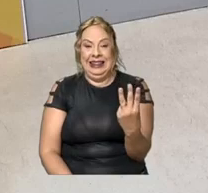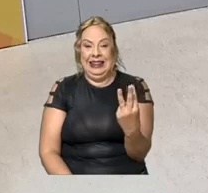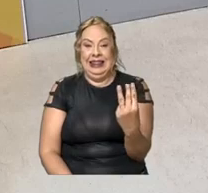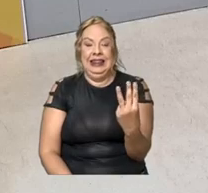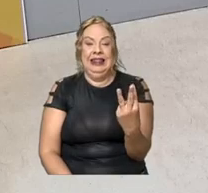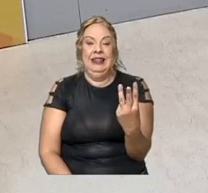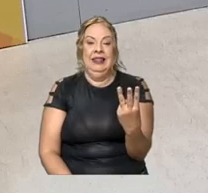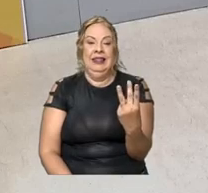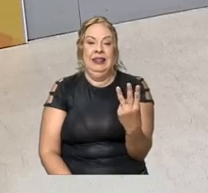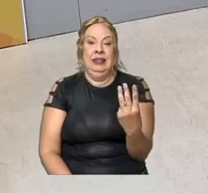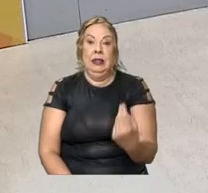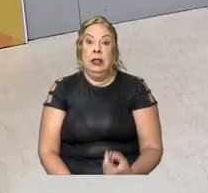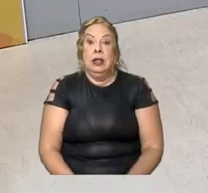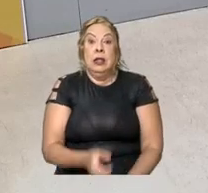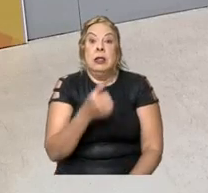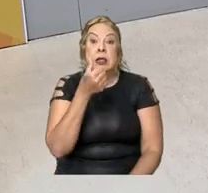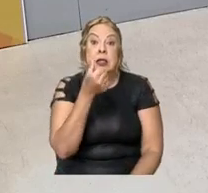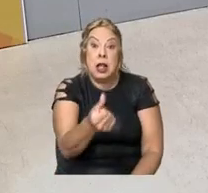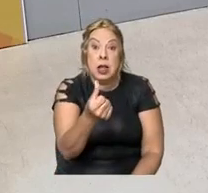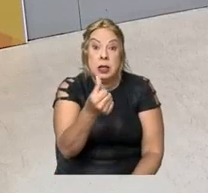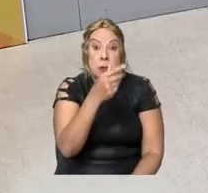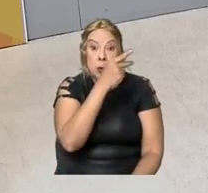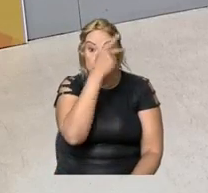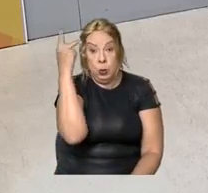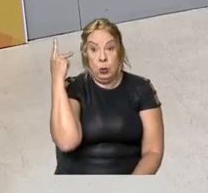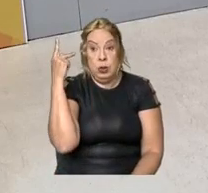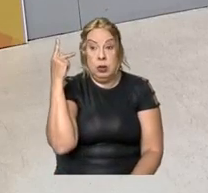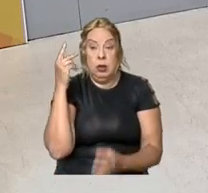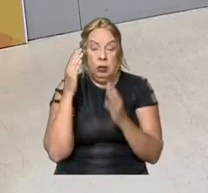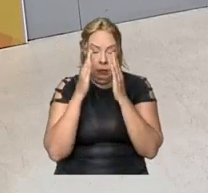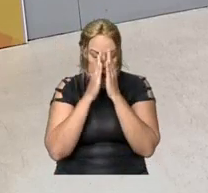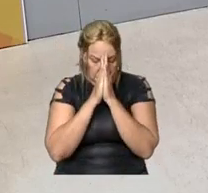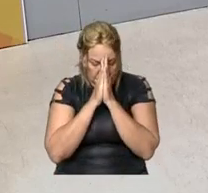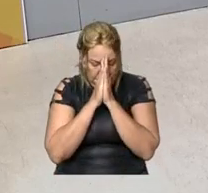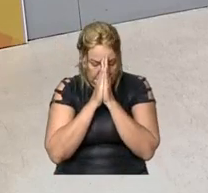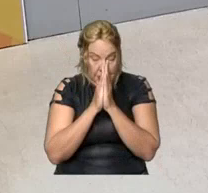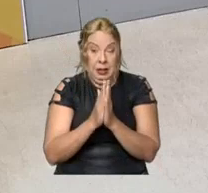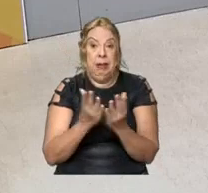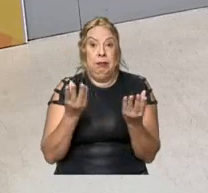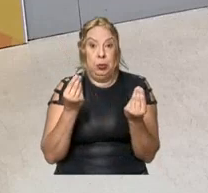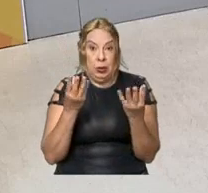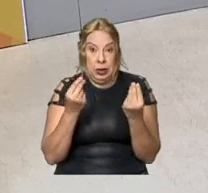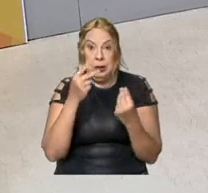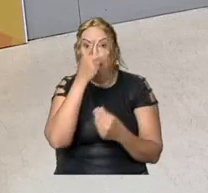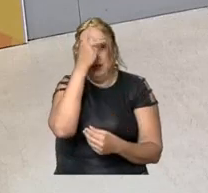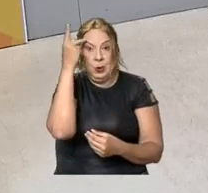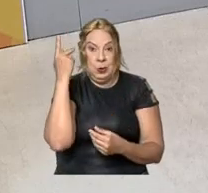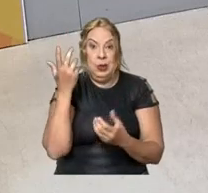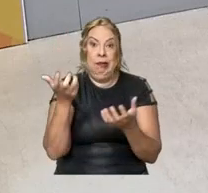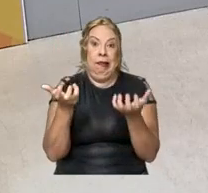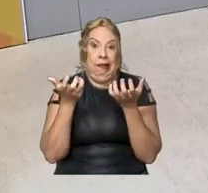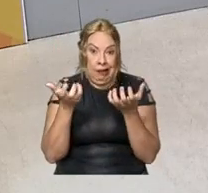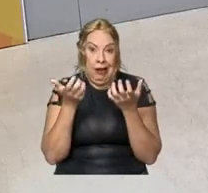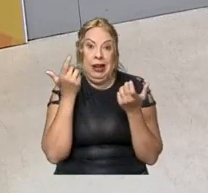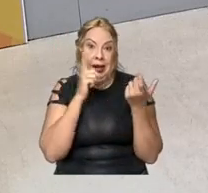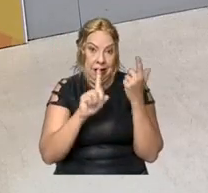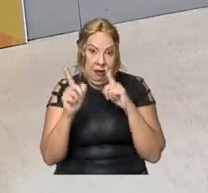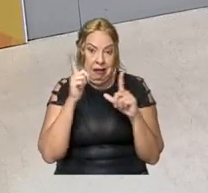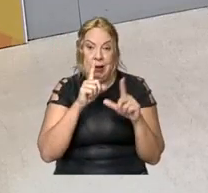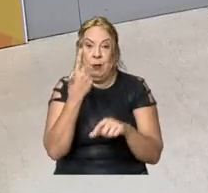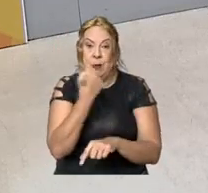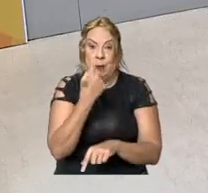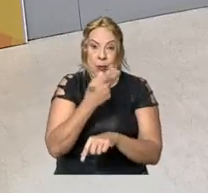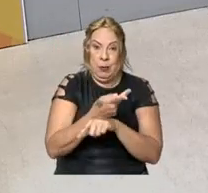3. Seis títulos na fila de espera, o 3 não decidiu. Tem mais gente na disputa esperando a bolinha decisiva que ainda